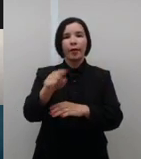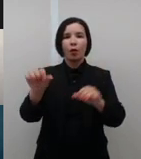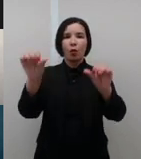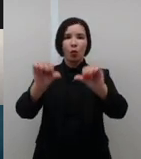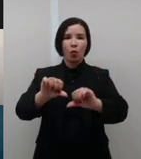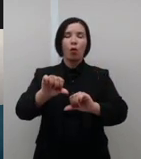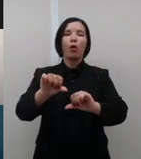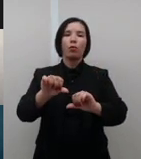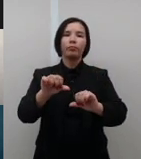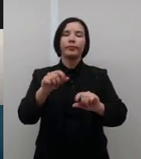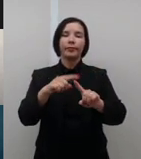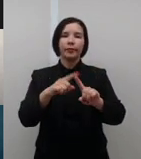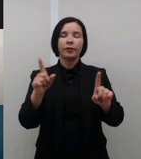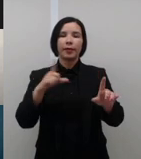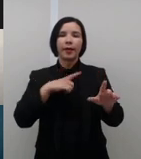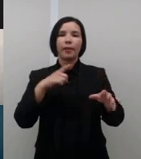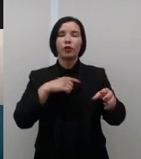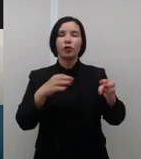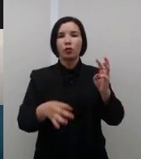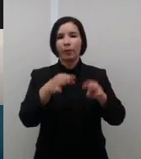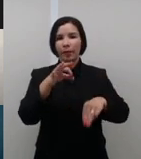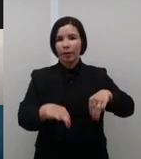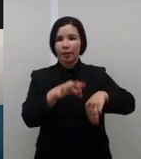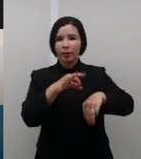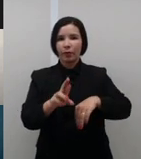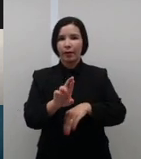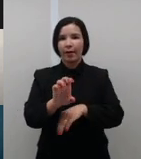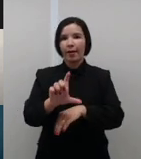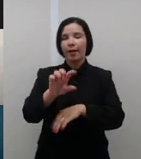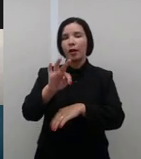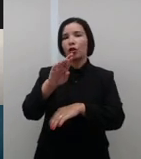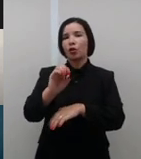relator. Cumprimento, doutor Rafael.